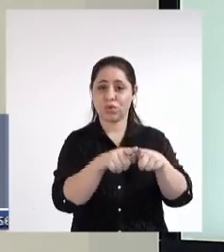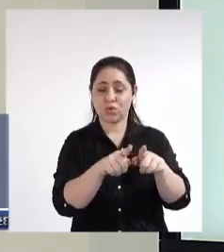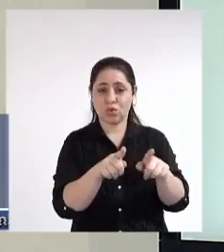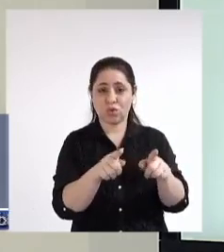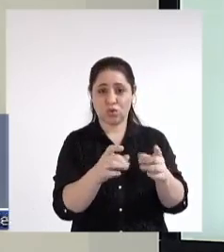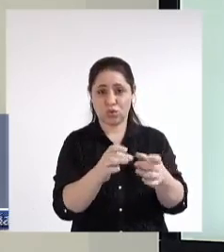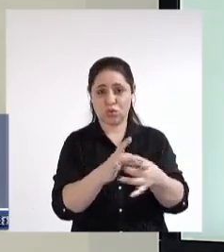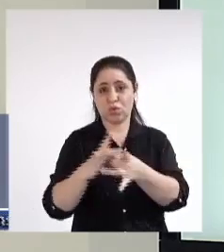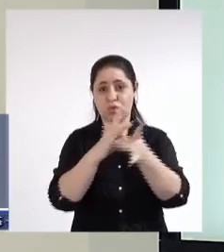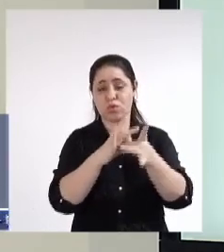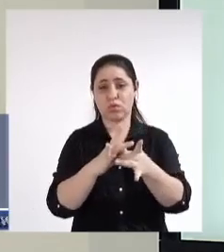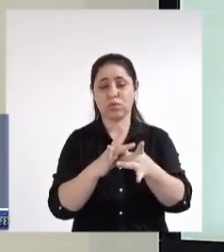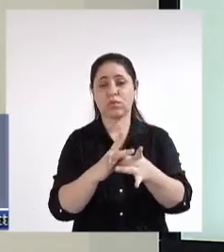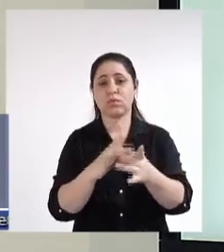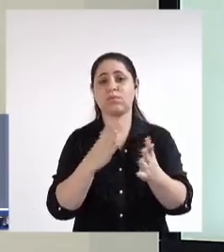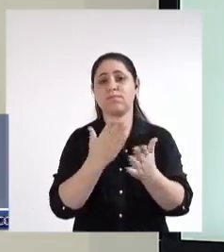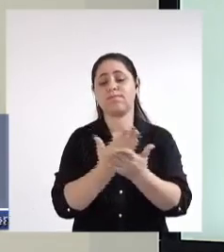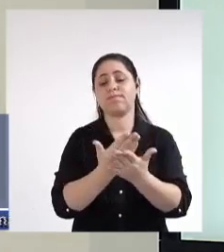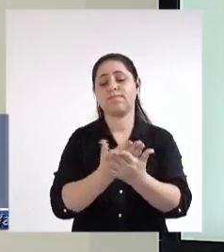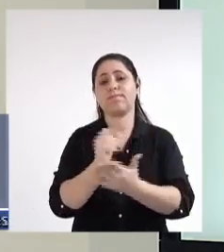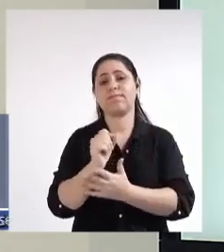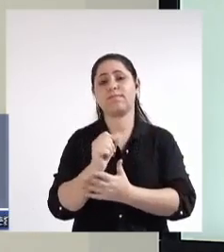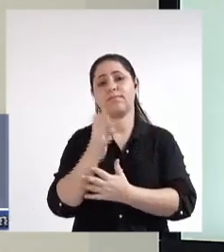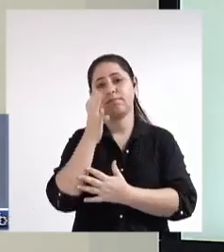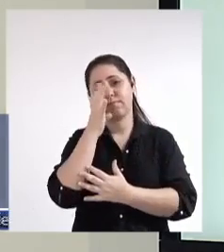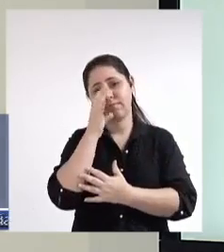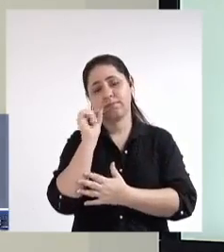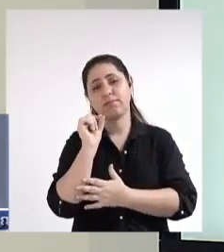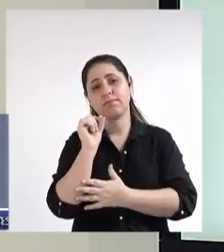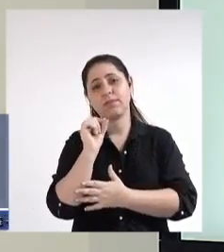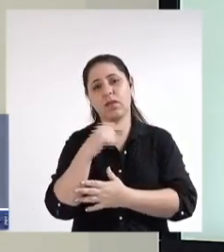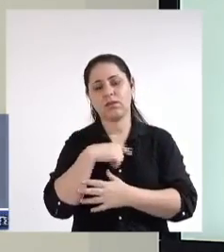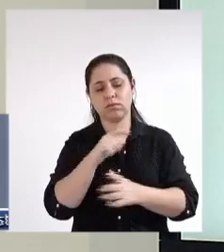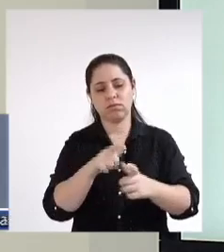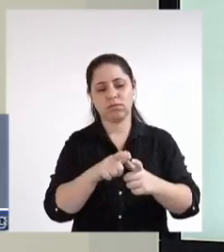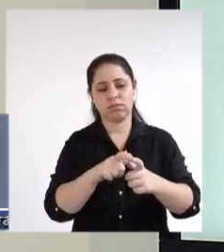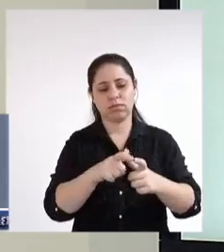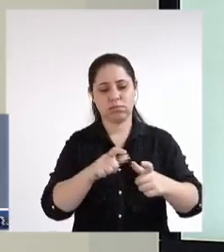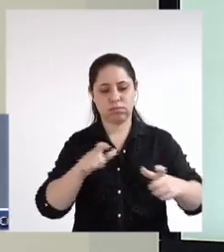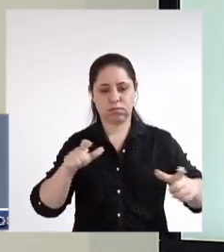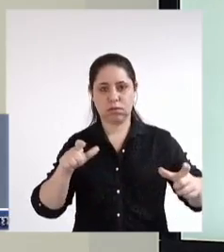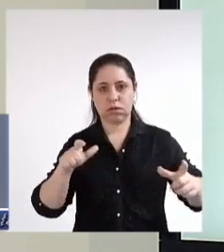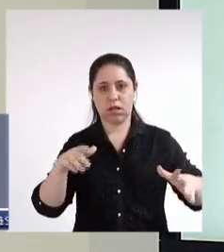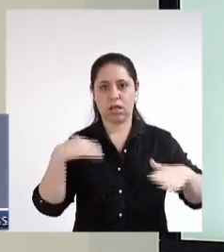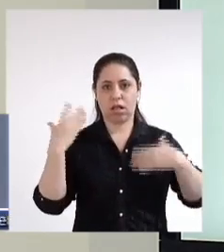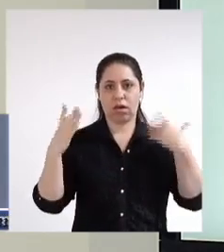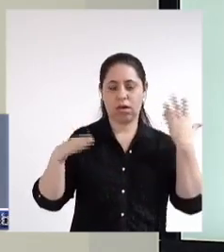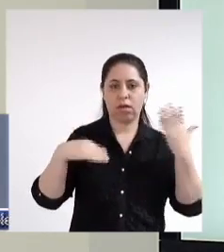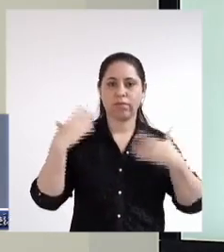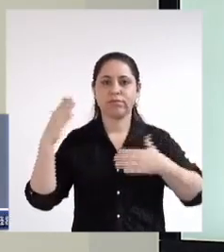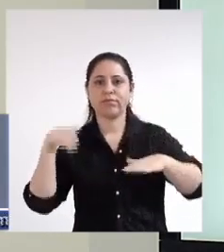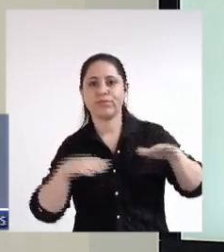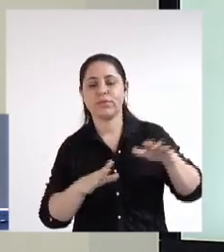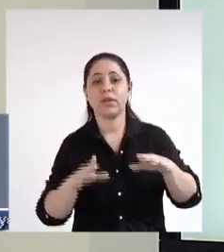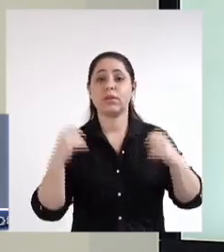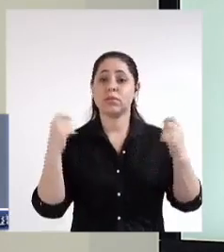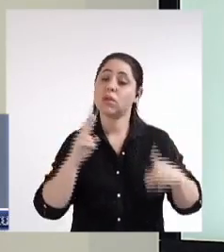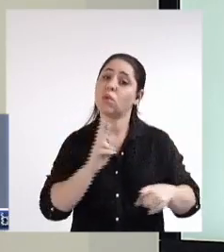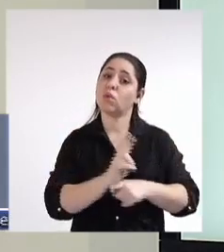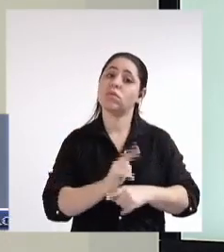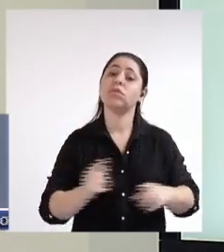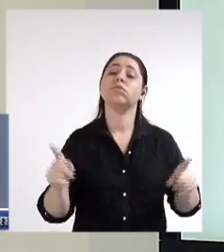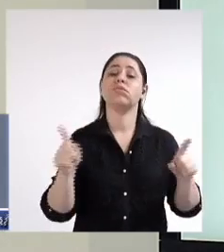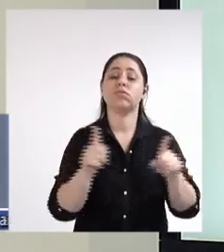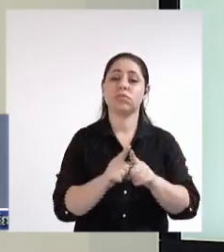estudo que o que nós identificamos que o é ele fica uma área muito grande de lazer e o parque universitário de conservação também